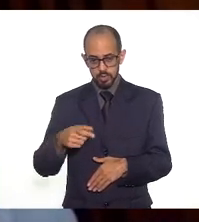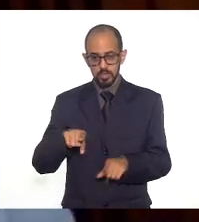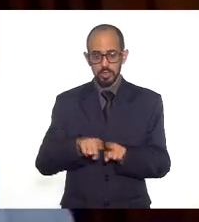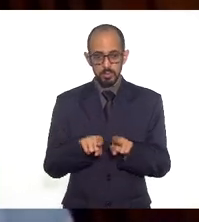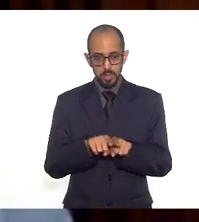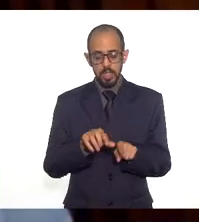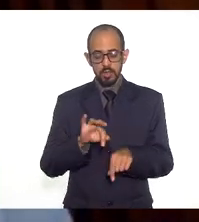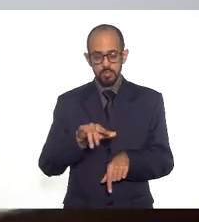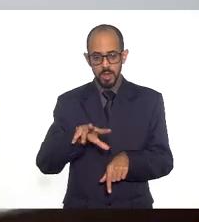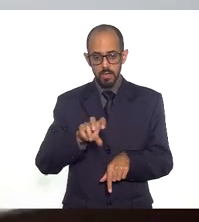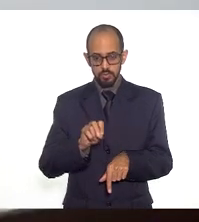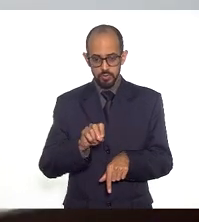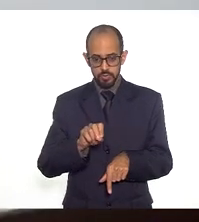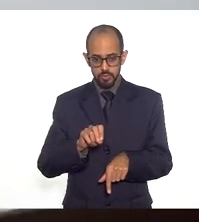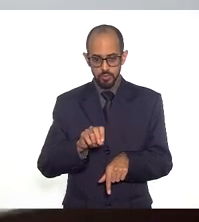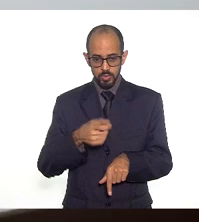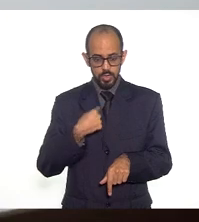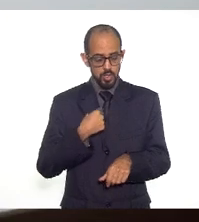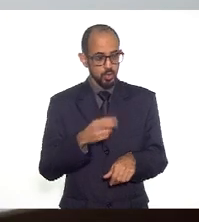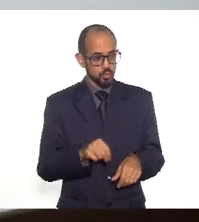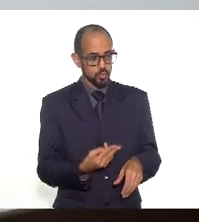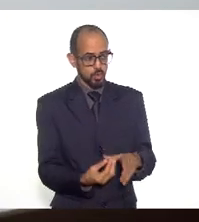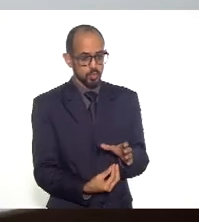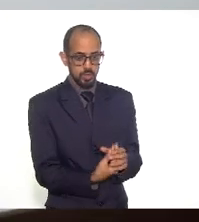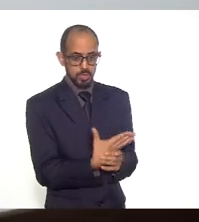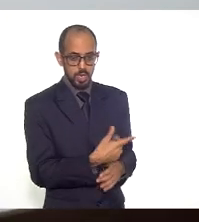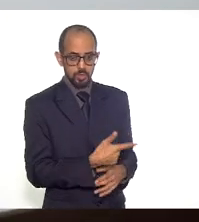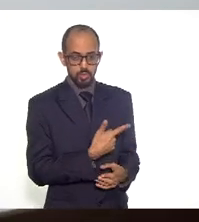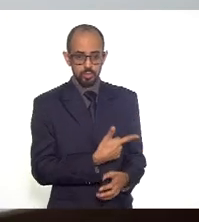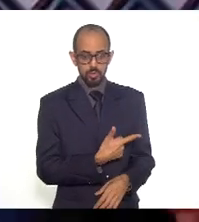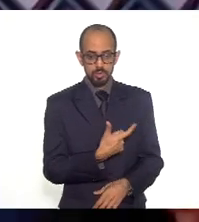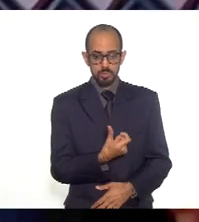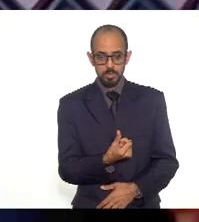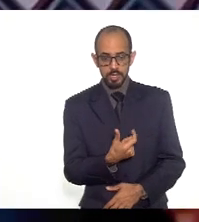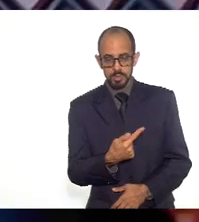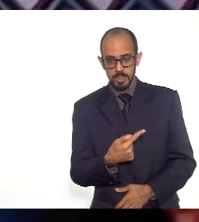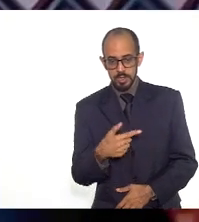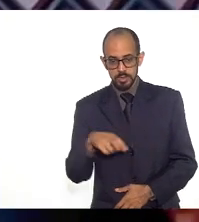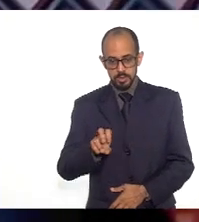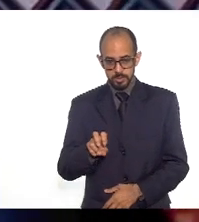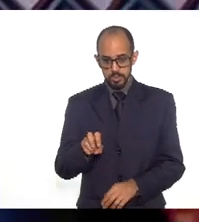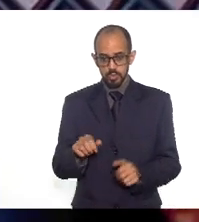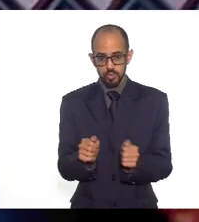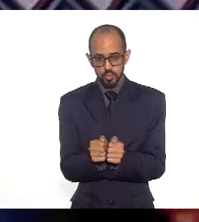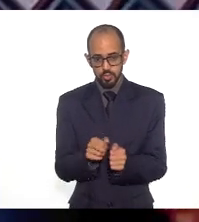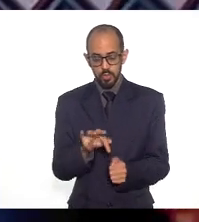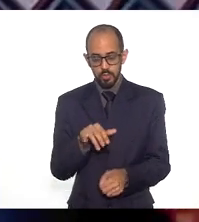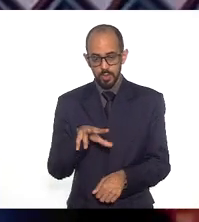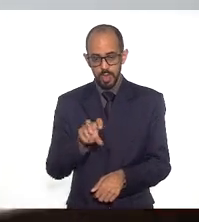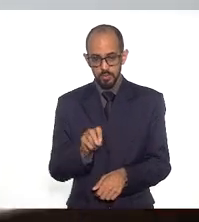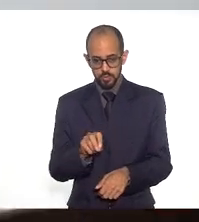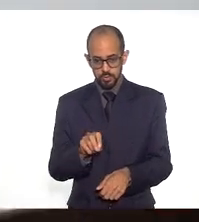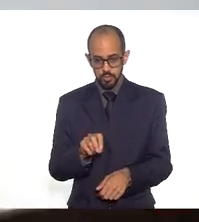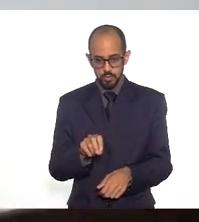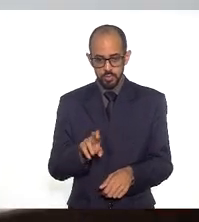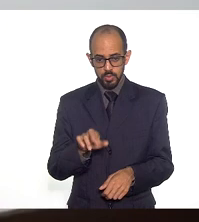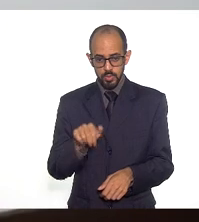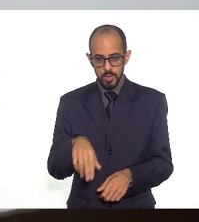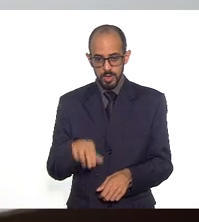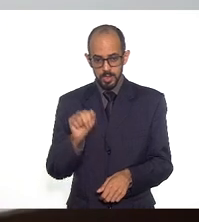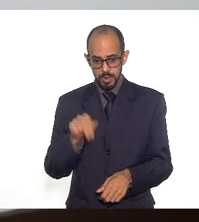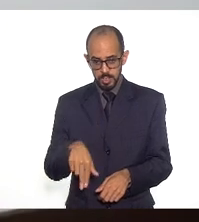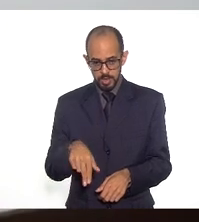Flávio. Eu sou autor desse 2675-20 com o Flávio e com o Renan Ferreirinha. Na verdade, tem uma